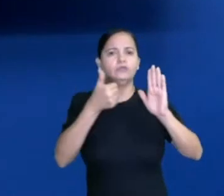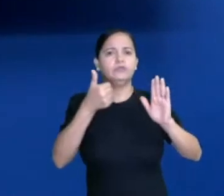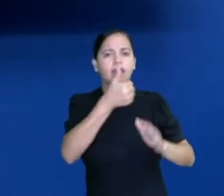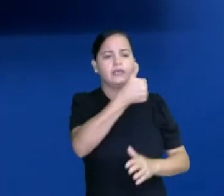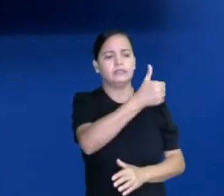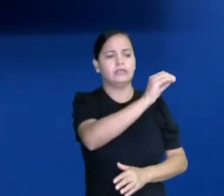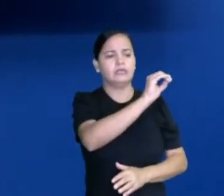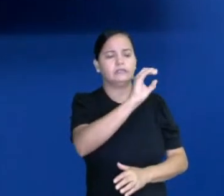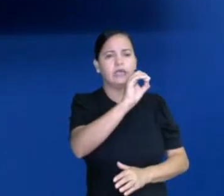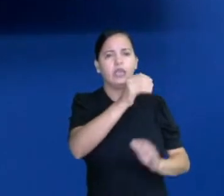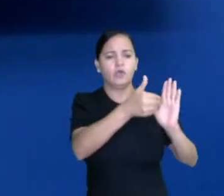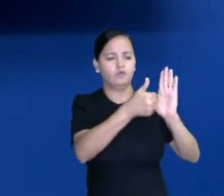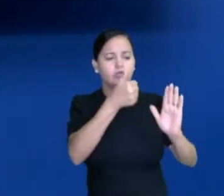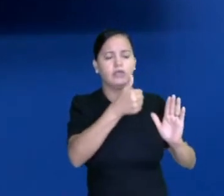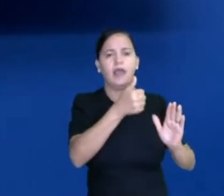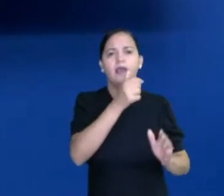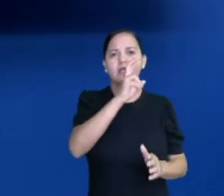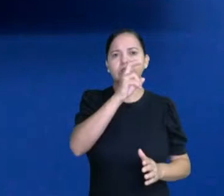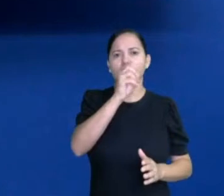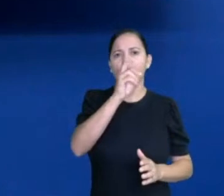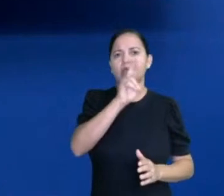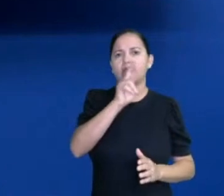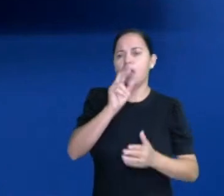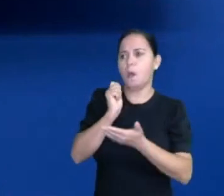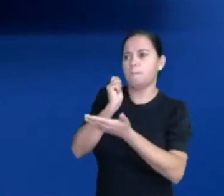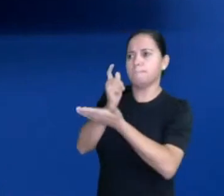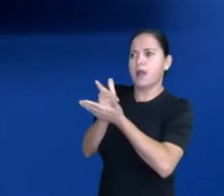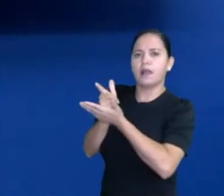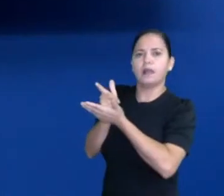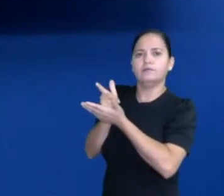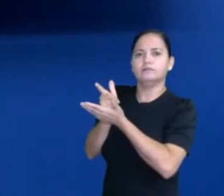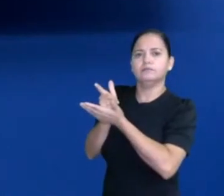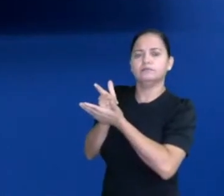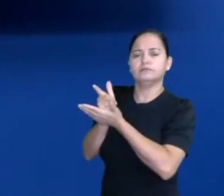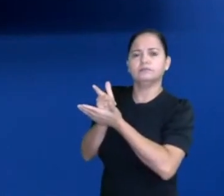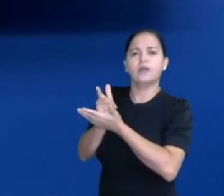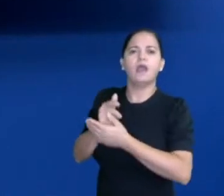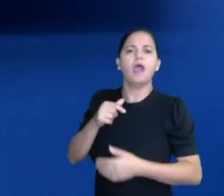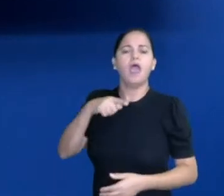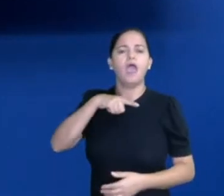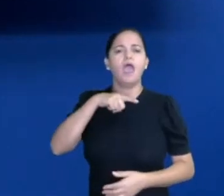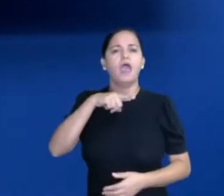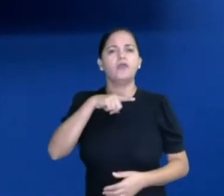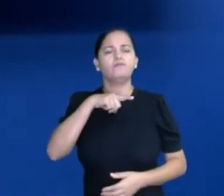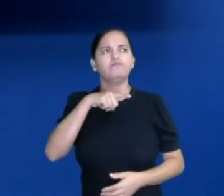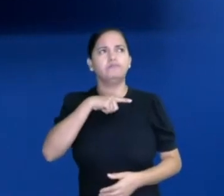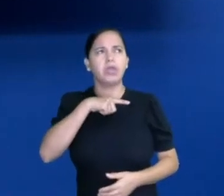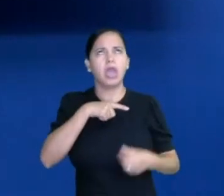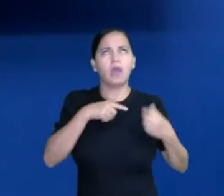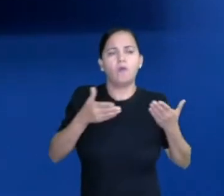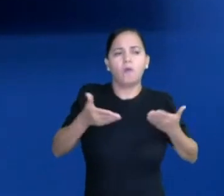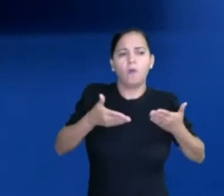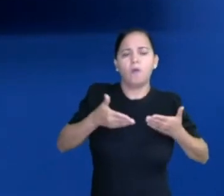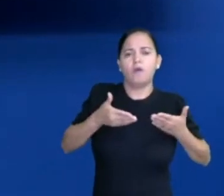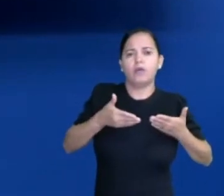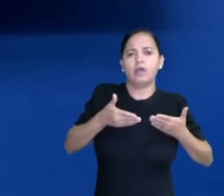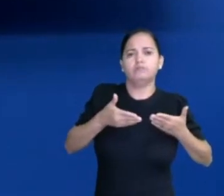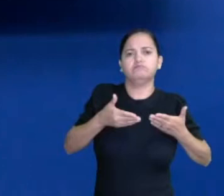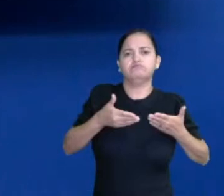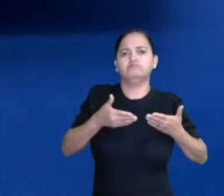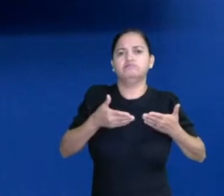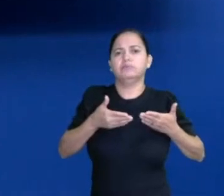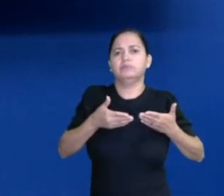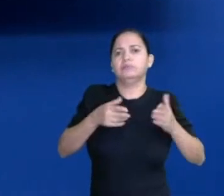100, R$50 para pagar. Mas vai sobrar, não vai? Então, se vai sobrar, O que é que eu estou utilizando